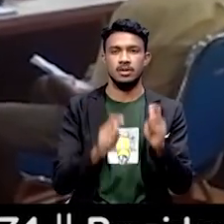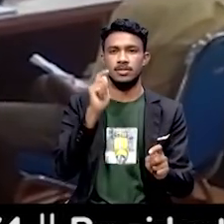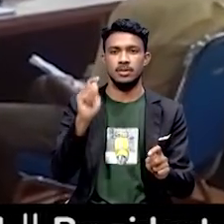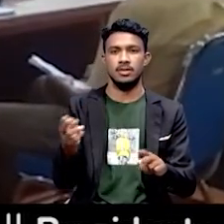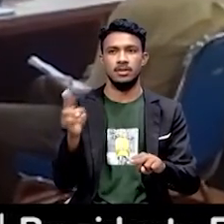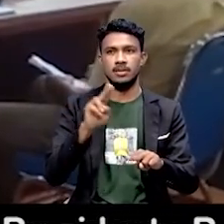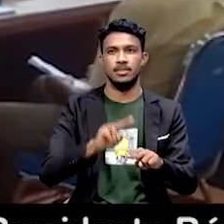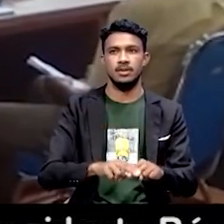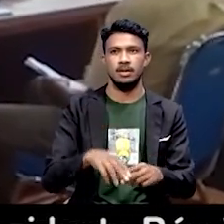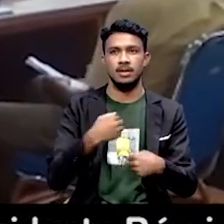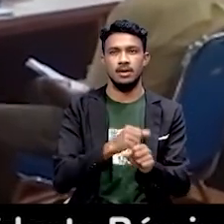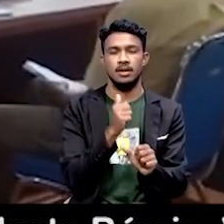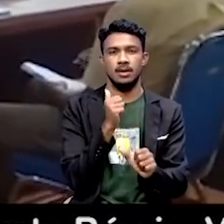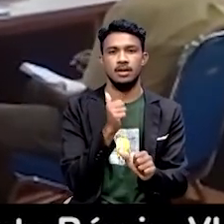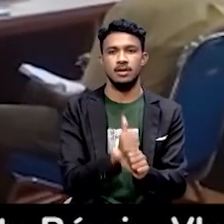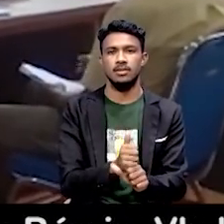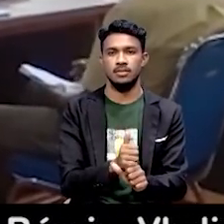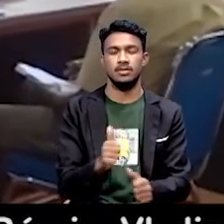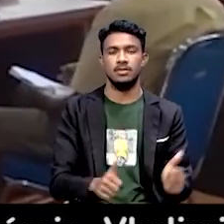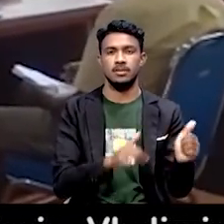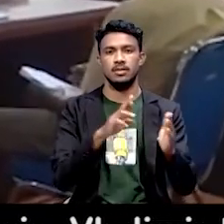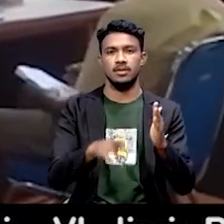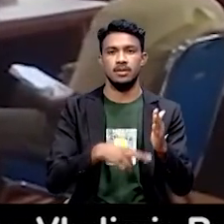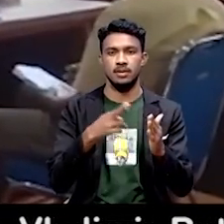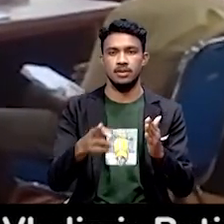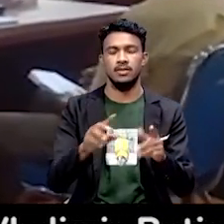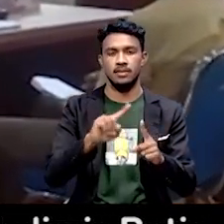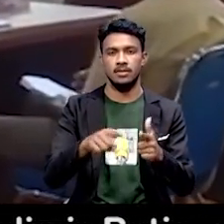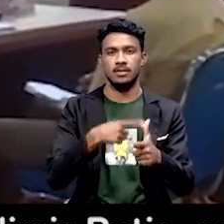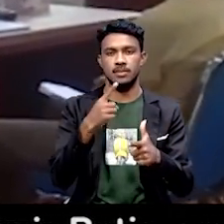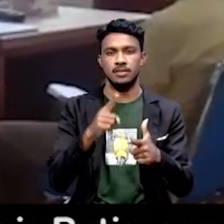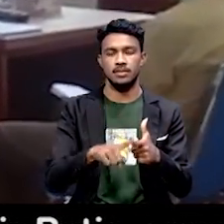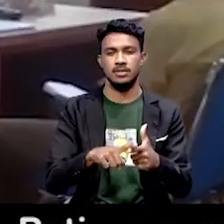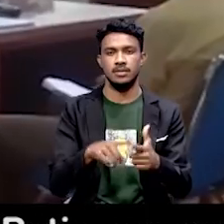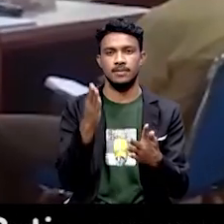sessão, fazer alteração à medida de coação enquanto ao arguido.